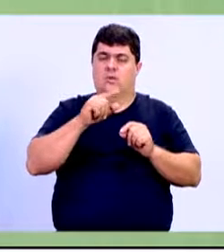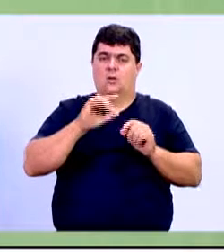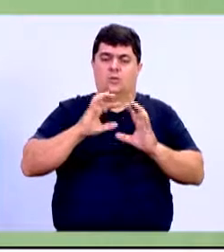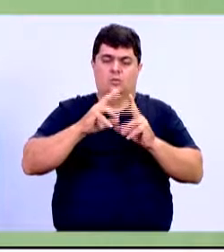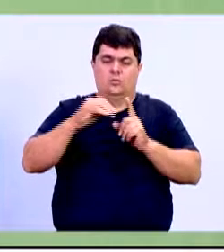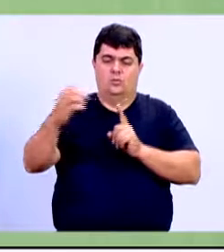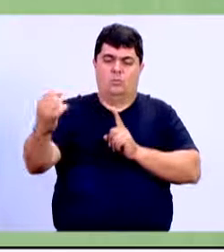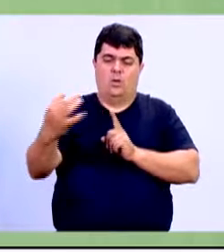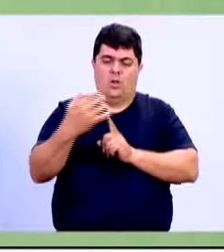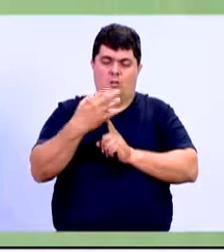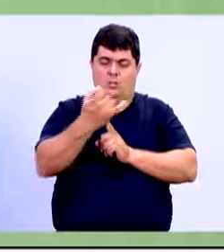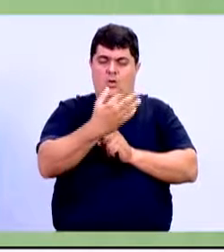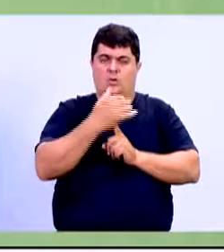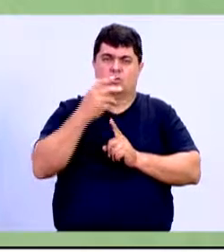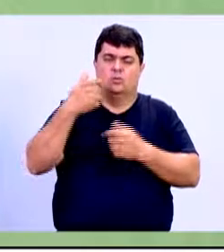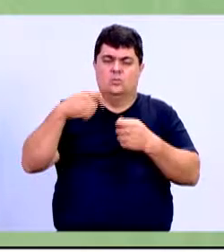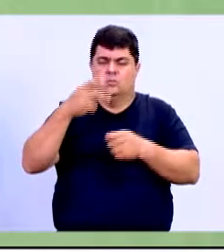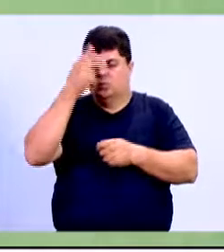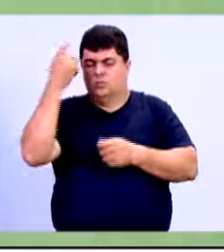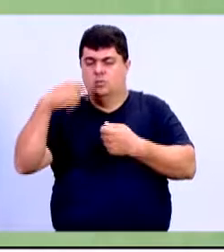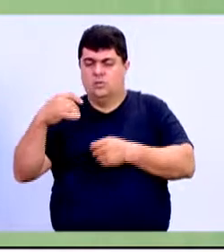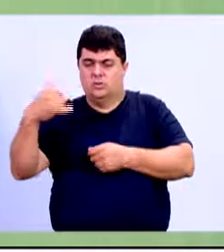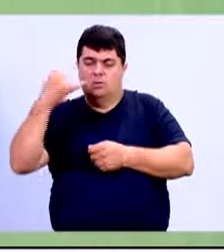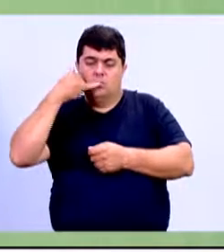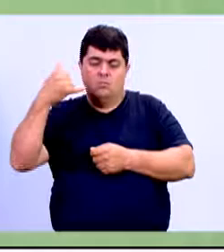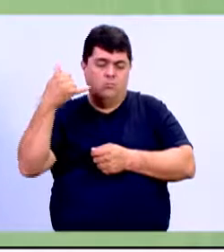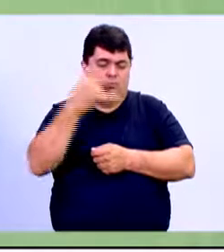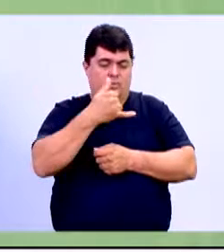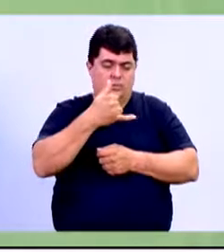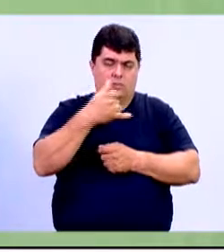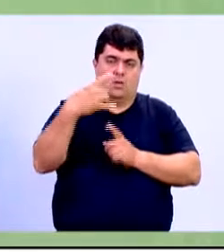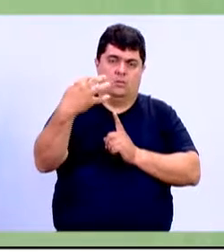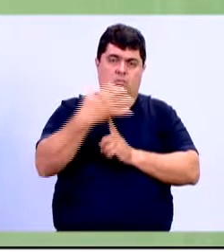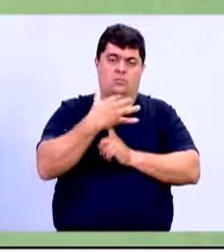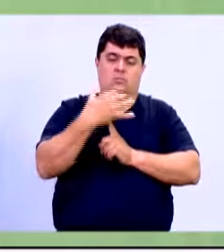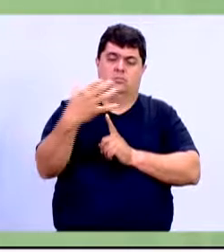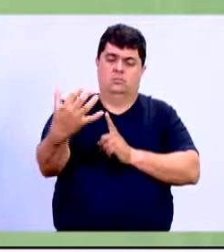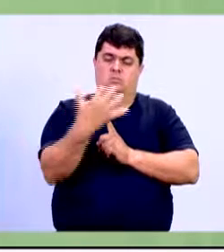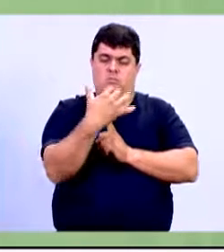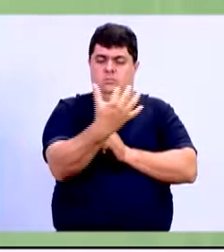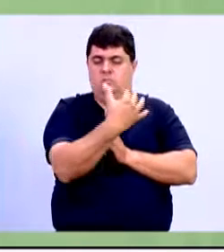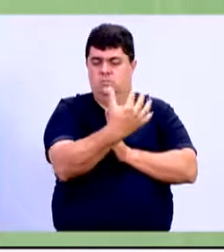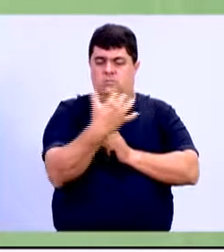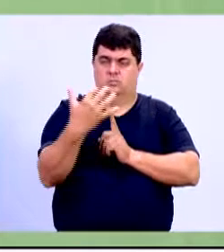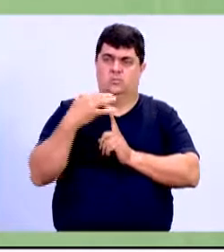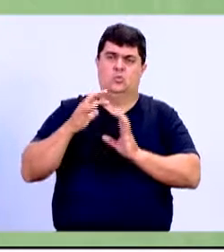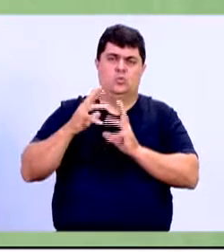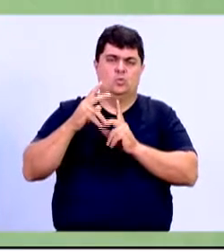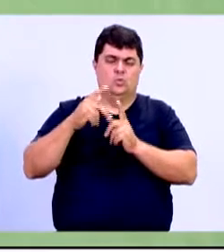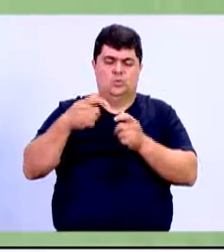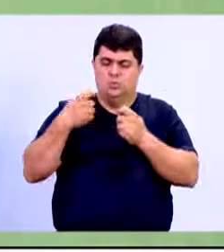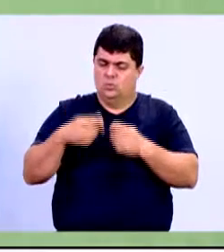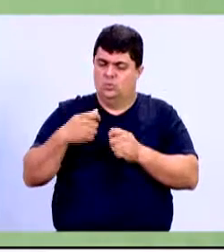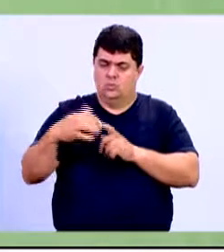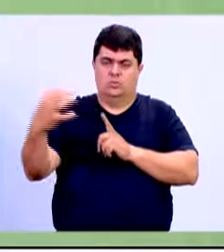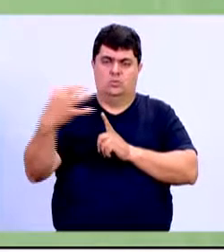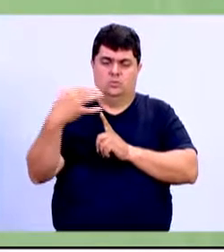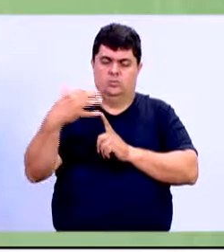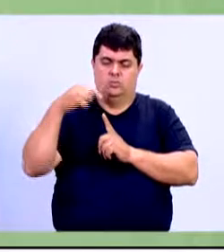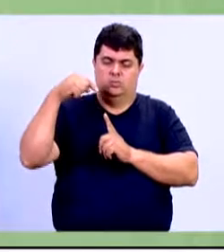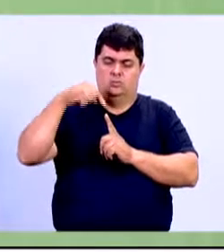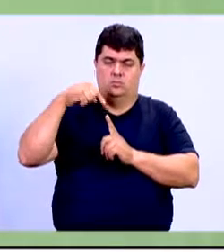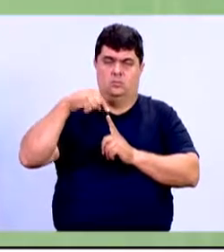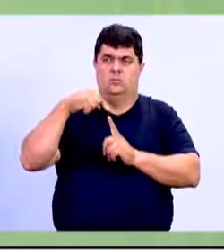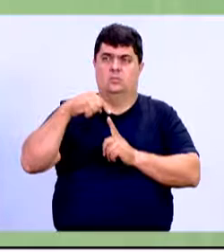centraliza todos os chamados do Tribunal de Contas. Hoje, todo o atendimento do